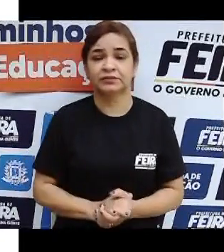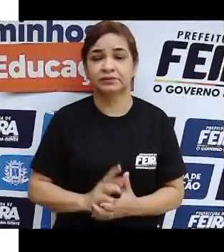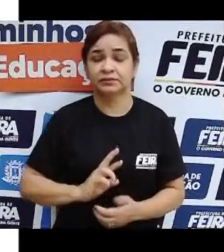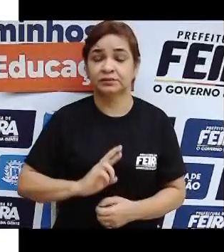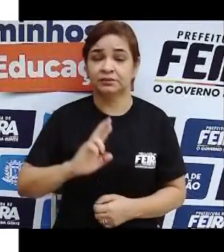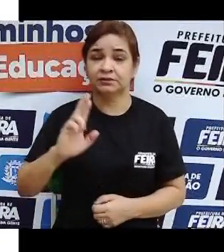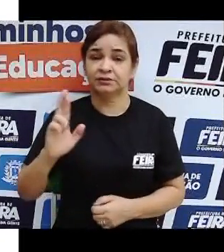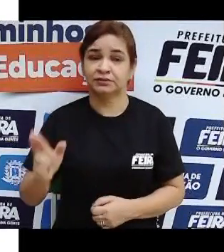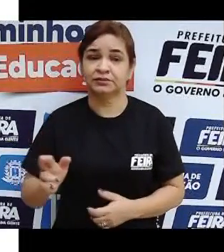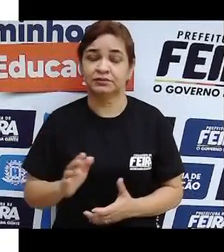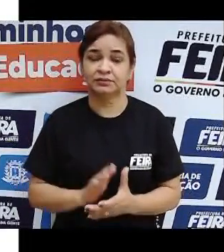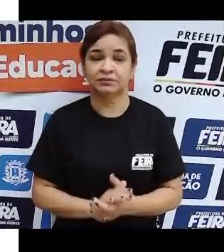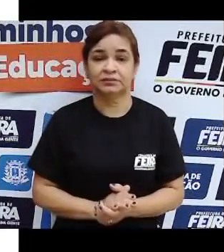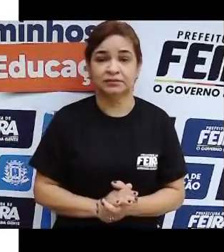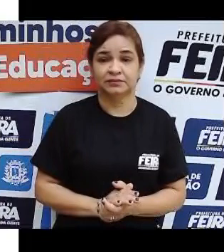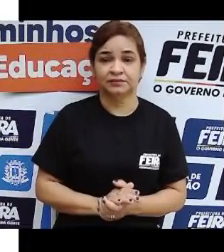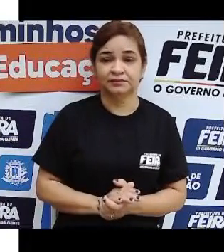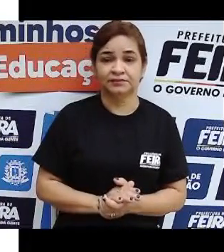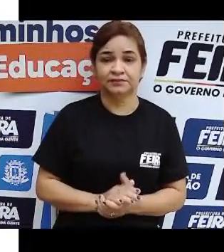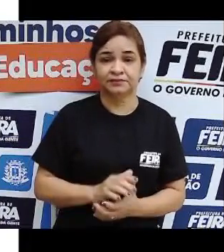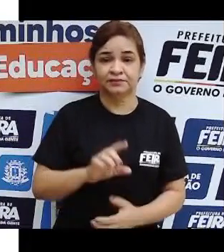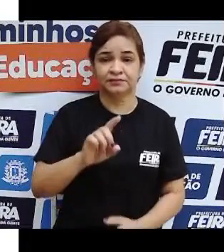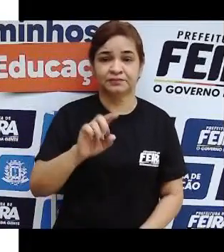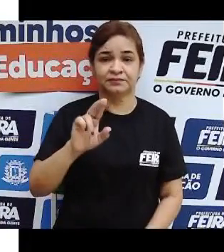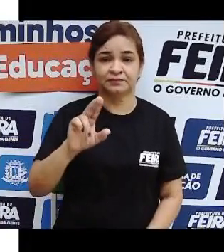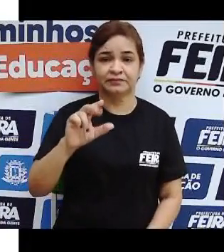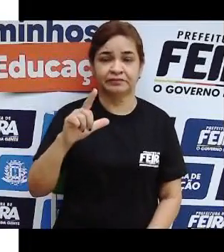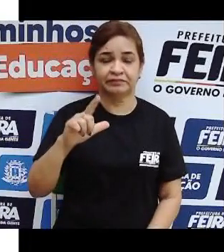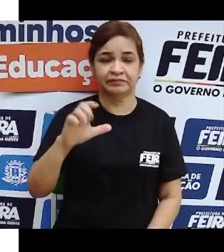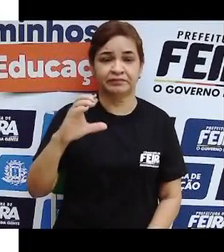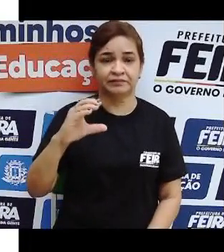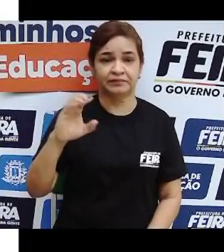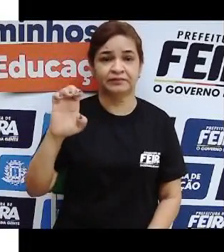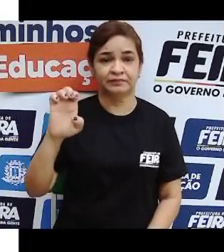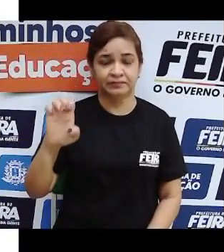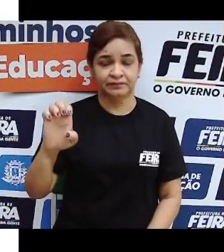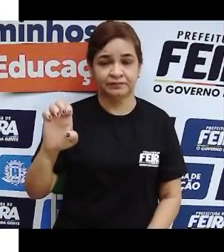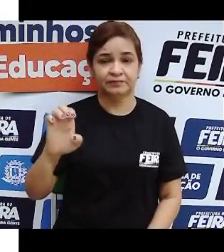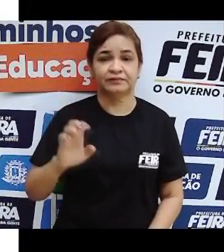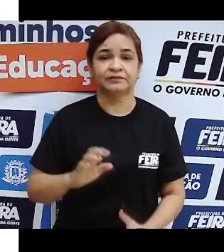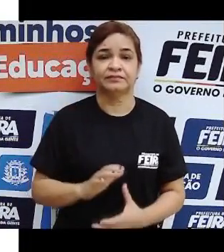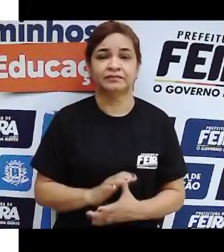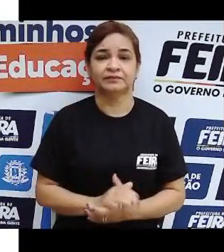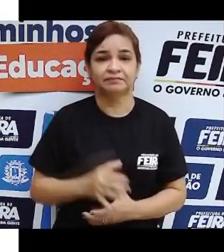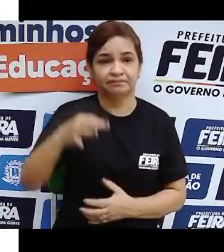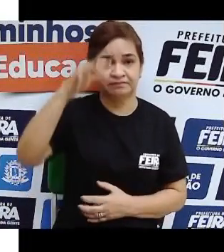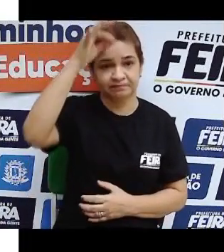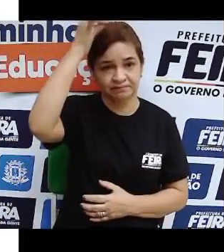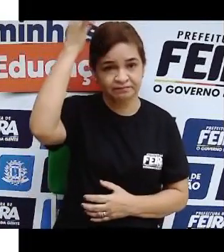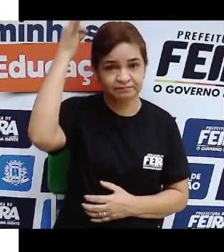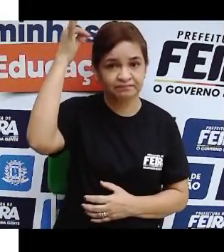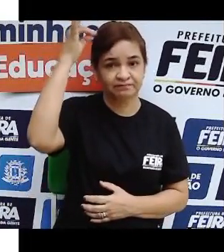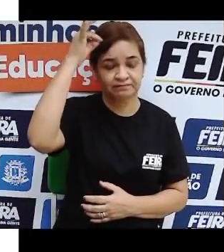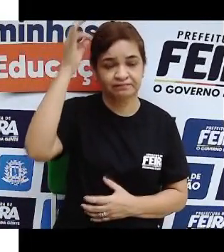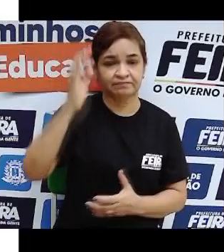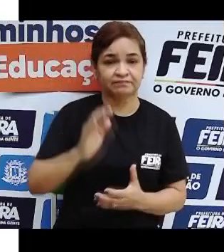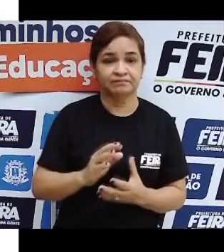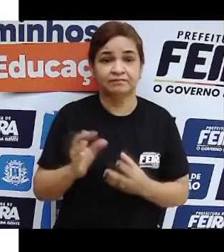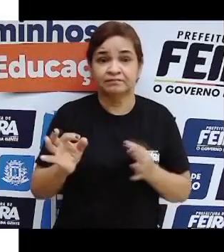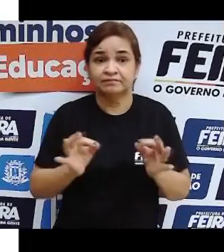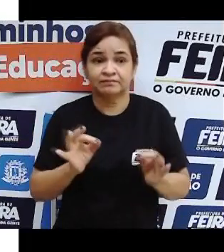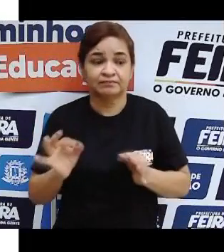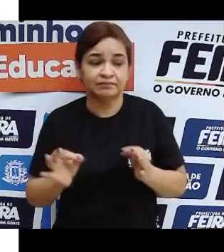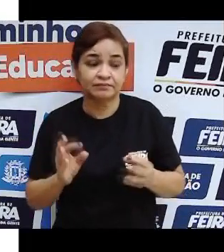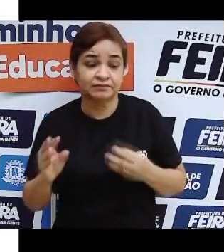a beatificação de Irmã Dulce. A gente está pensando aí em novos roteiros para oferecer a esse turista. Roteiros